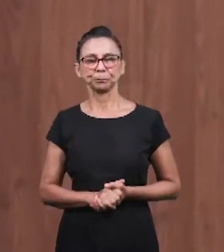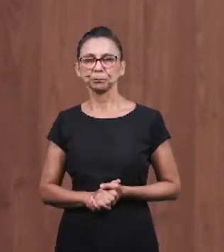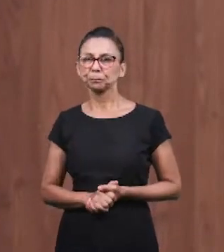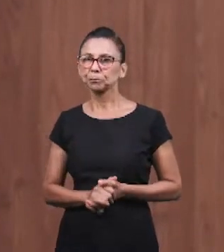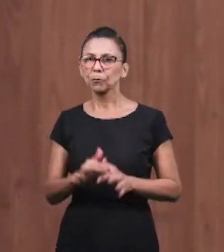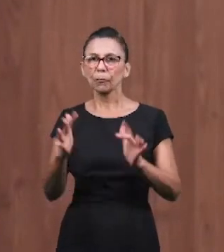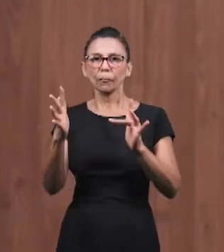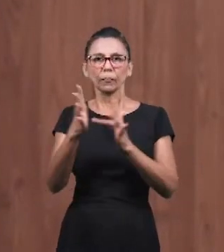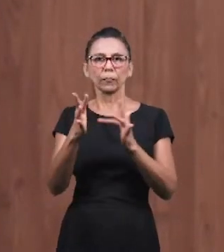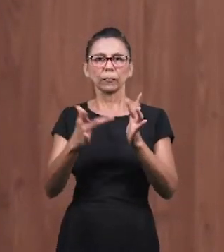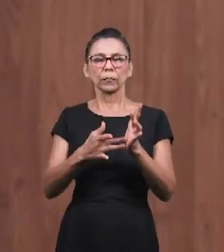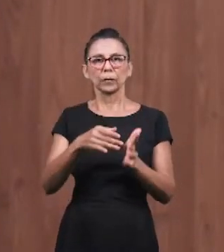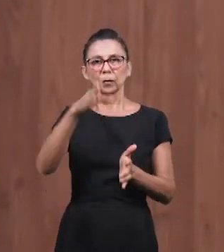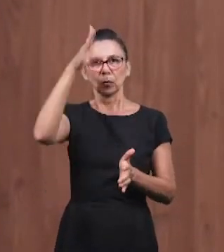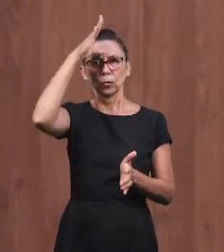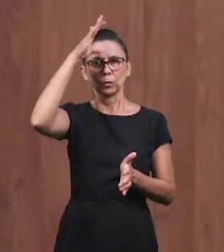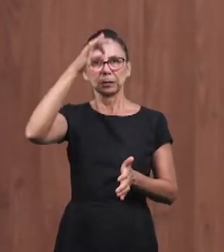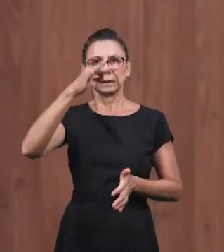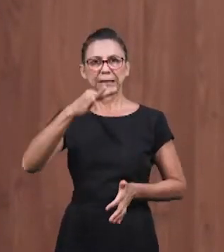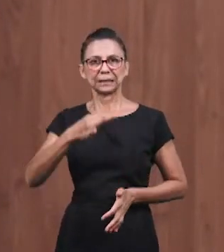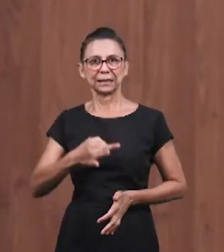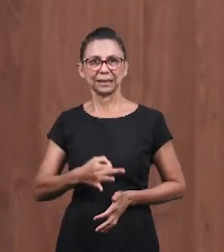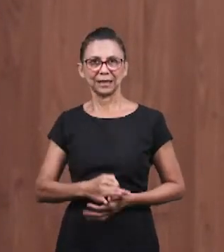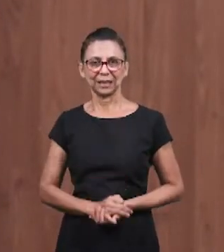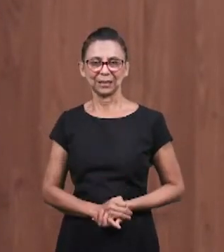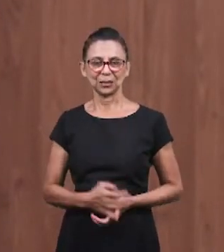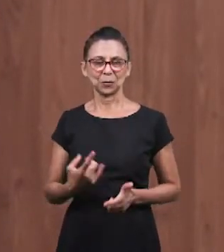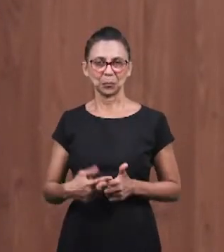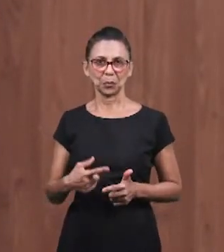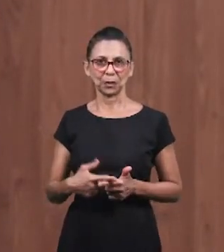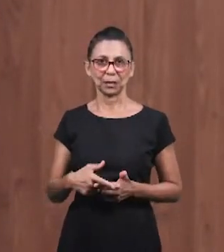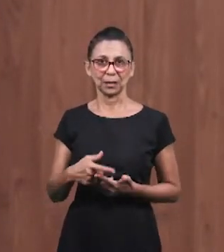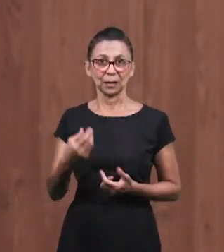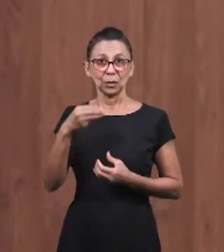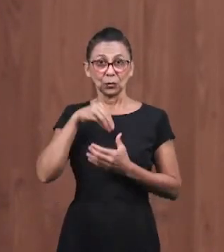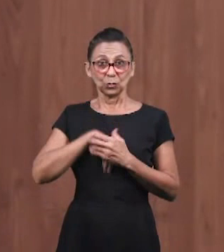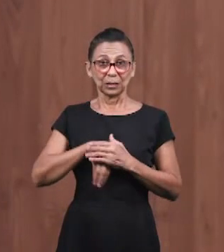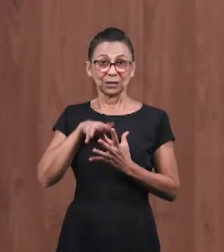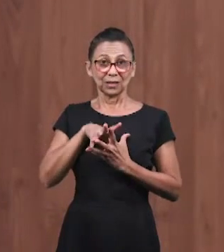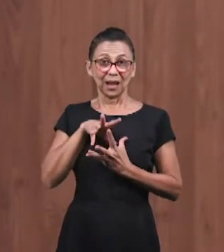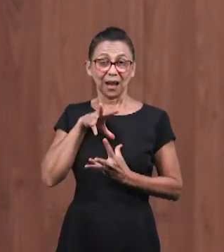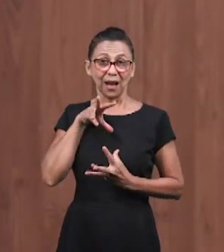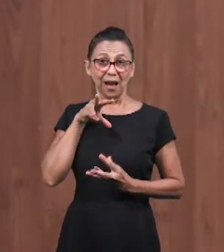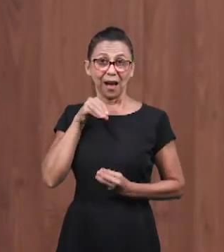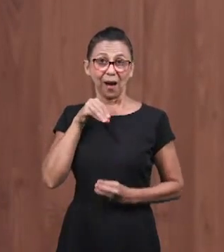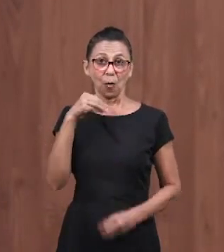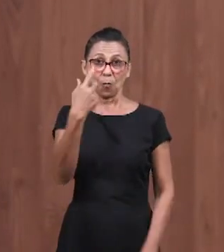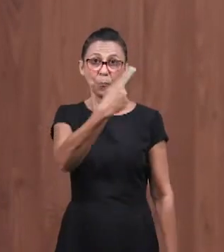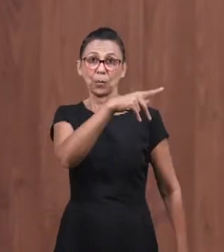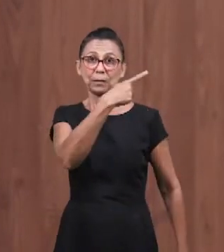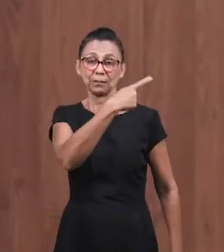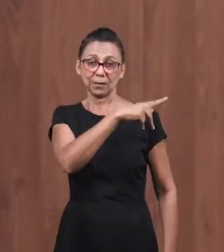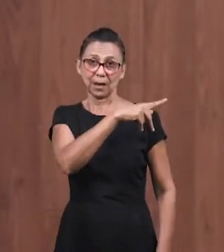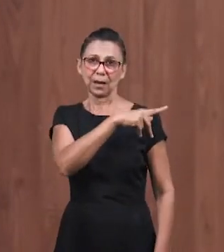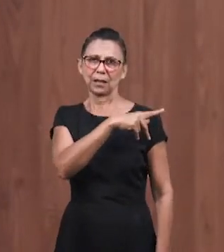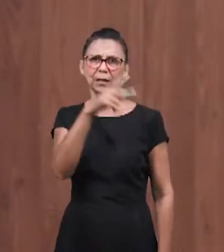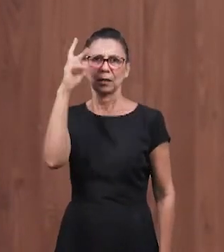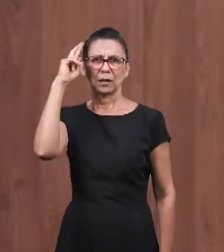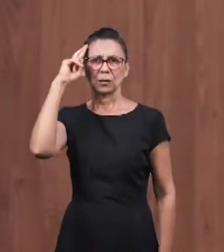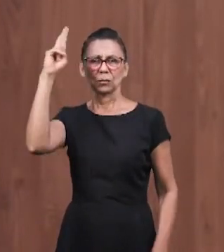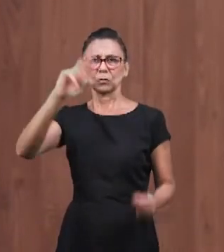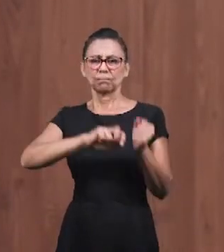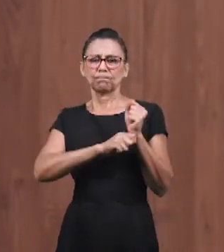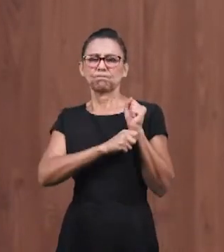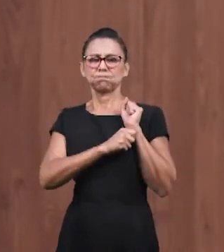Ele revela aquilo que estava dentro da alma daquela mulher. Ele não estava revelando algo que ela aparentasse